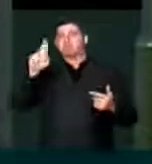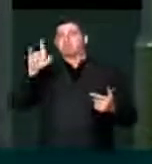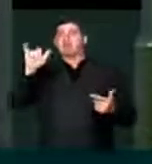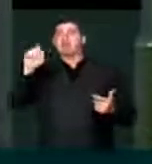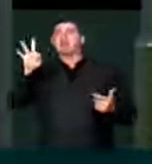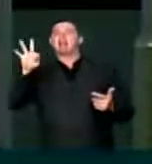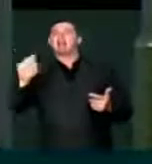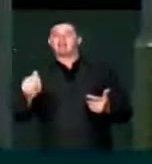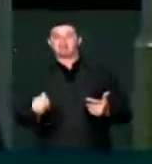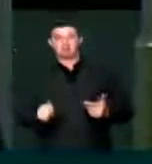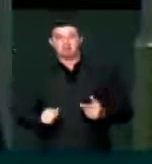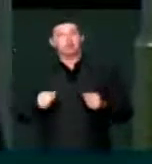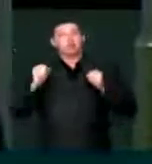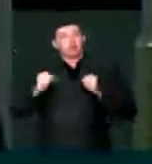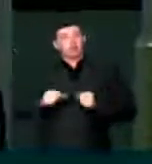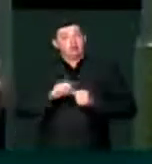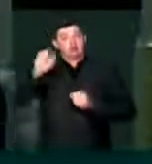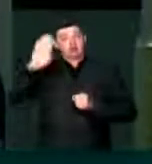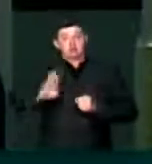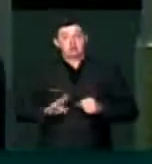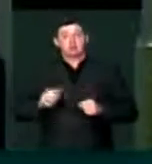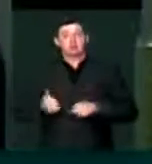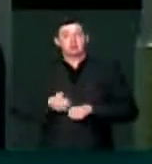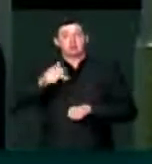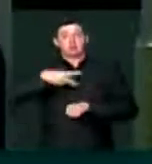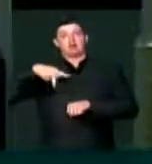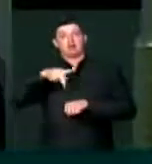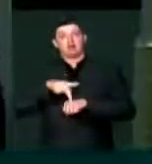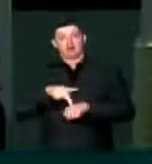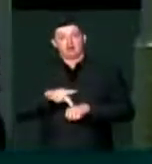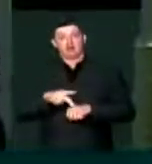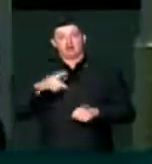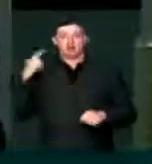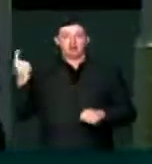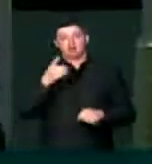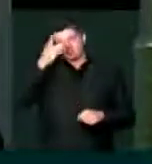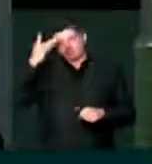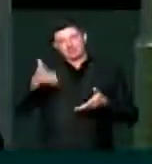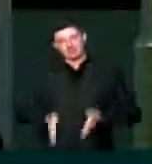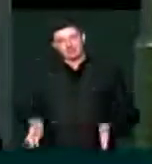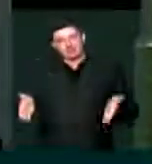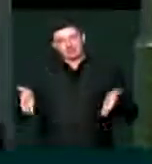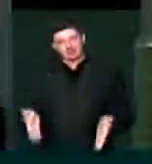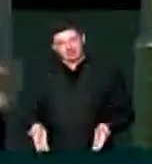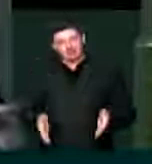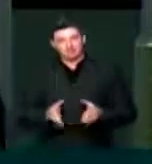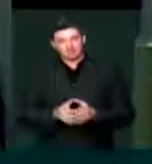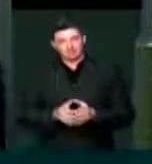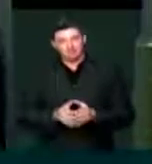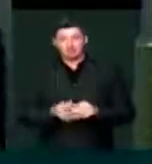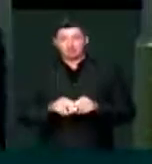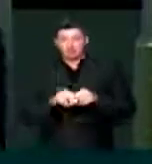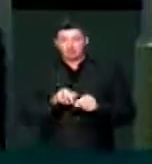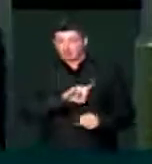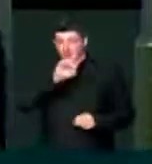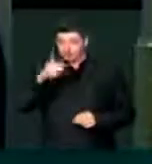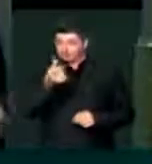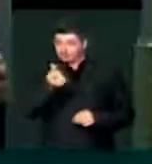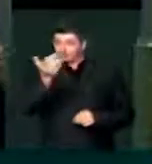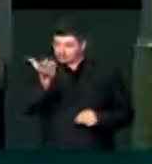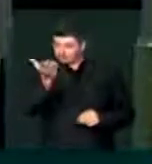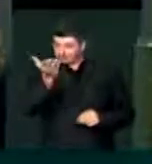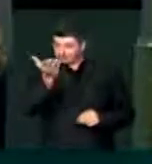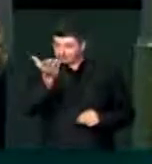podem fazer da nação brasileira uma nação melhor para todos os seus filhos e filhas. Por isso, no próximo dia